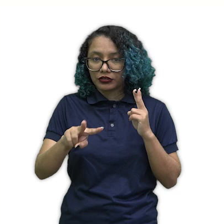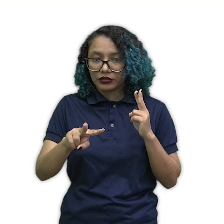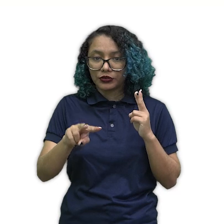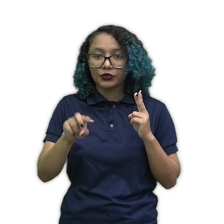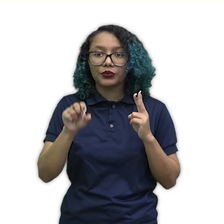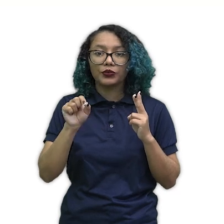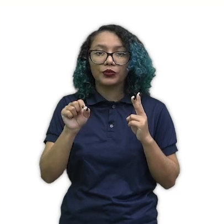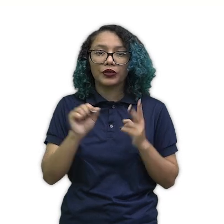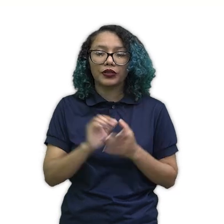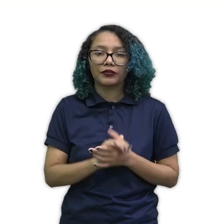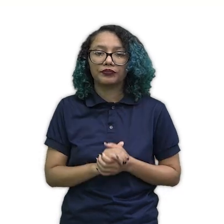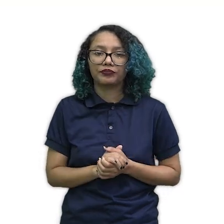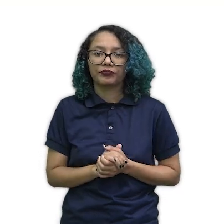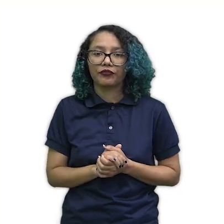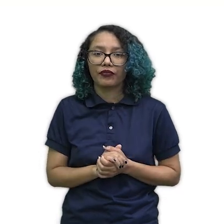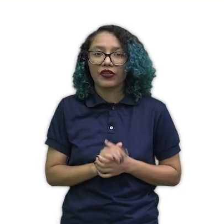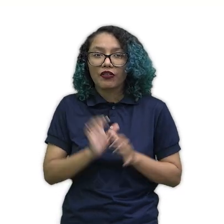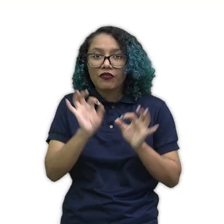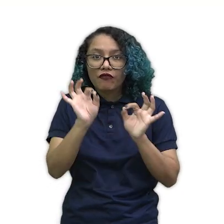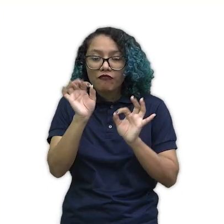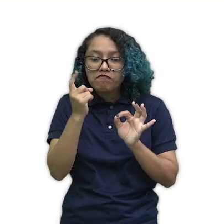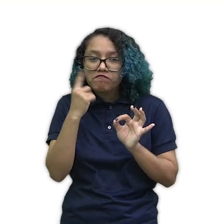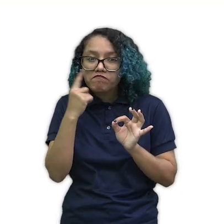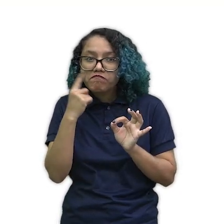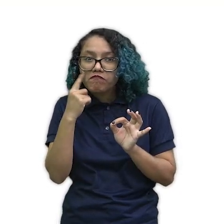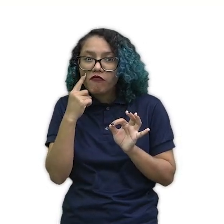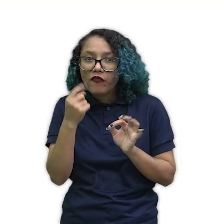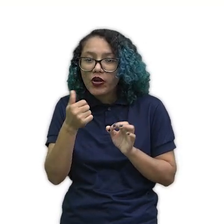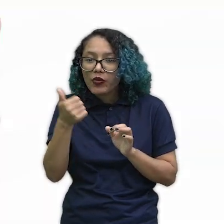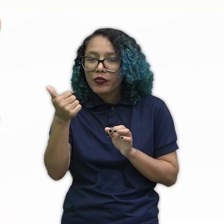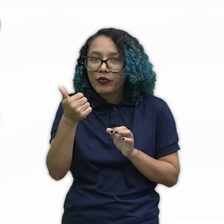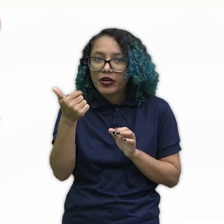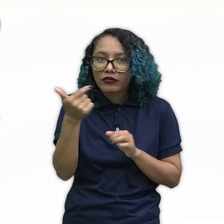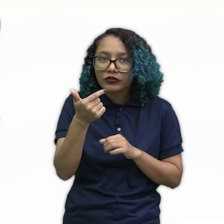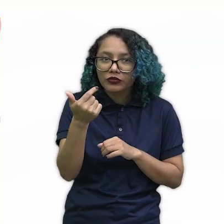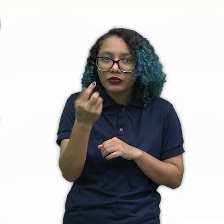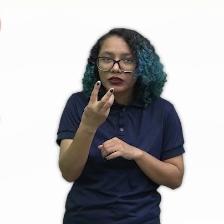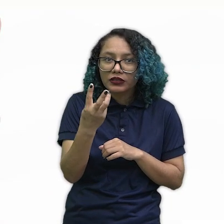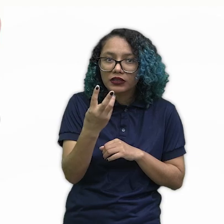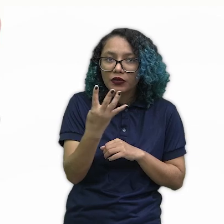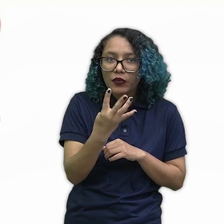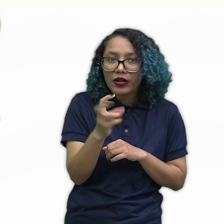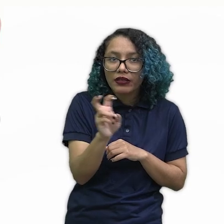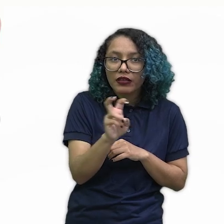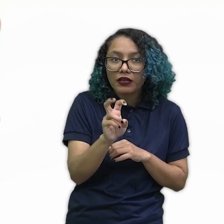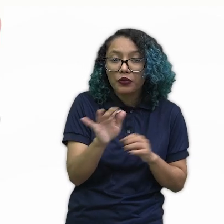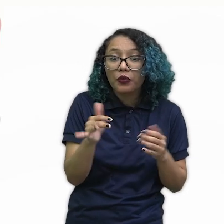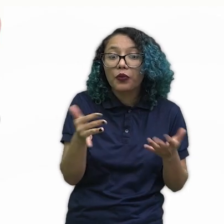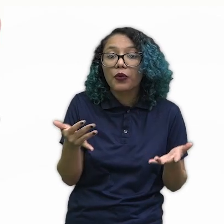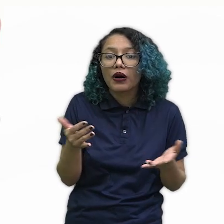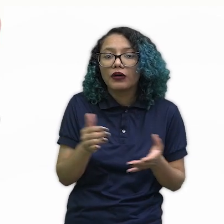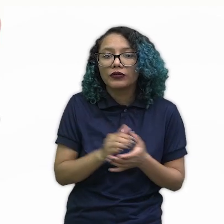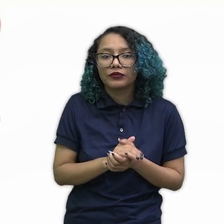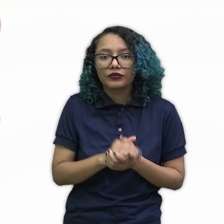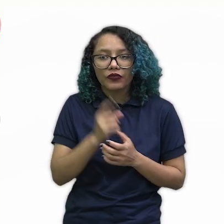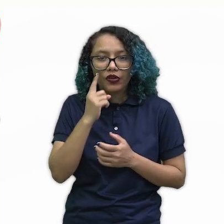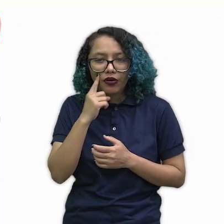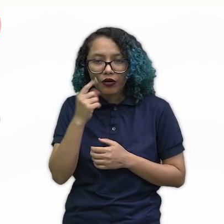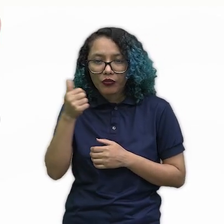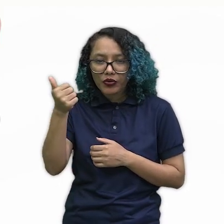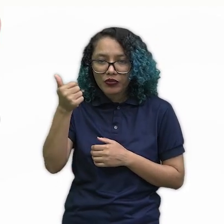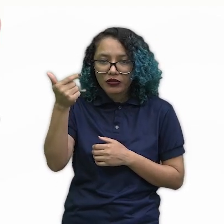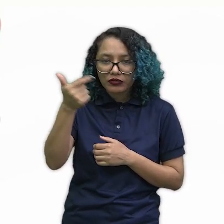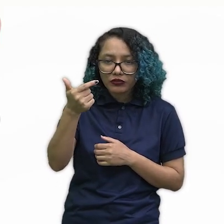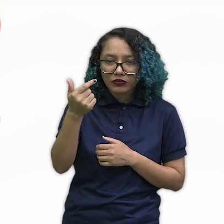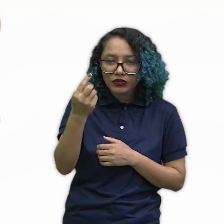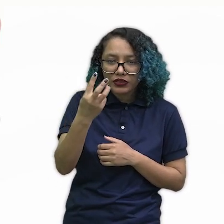aqui verificar em ordem quem é o quinto elemento. Então, veja, primeiro, segundo,